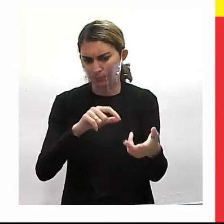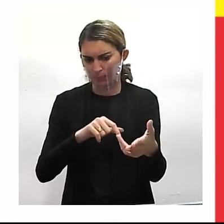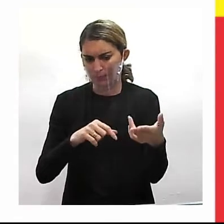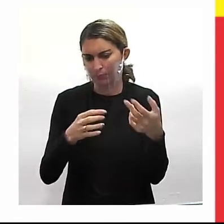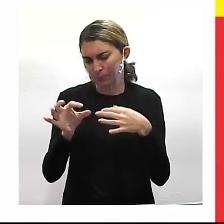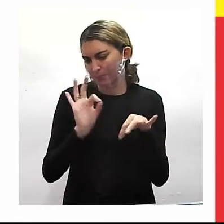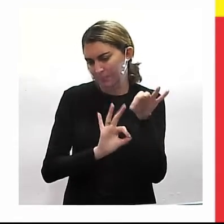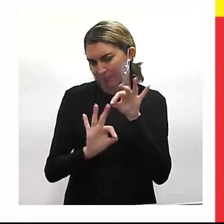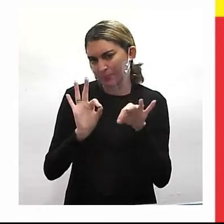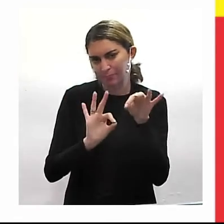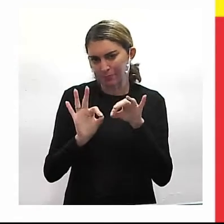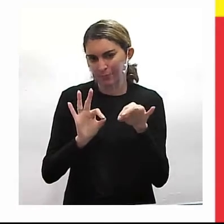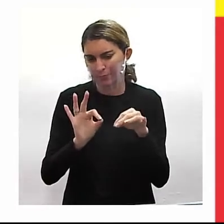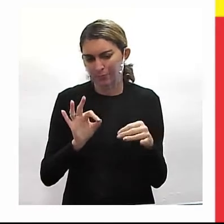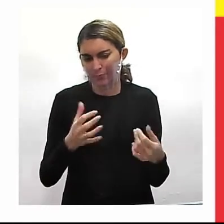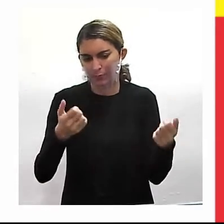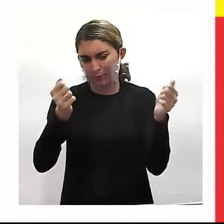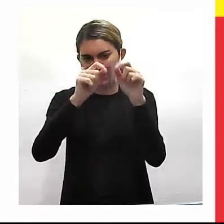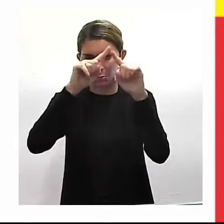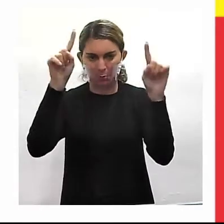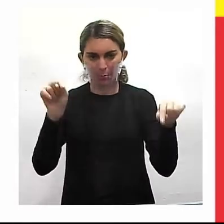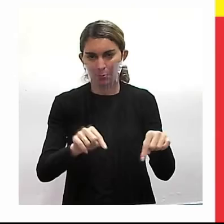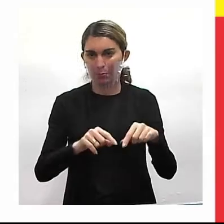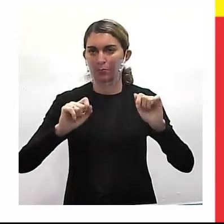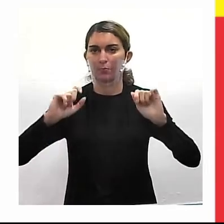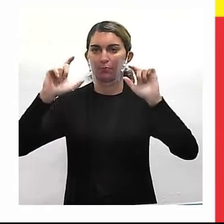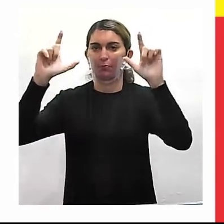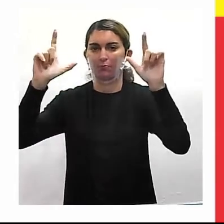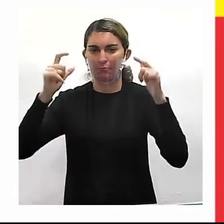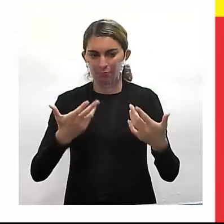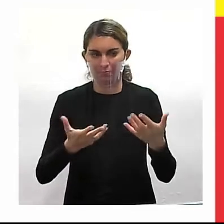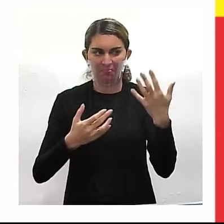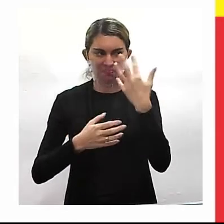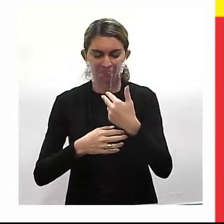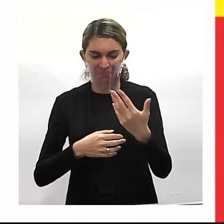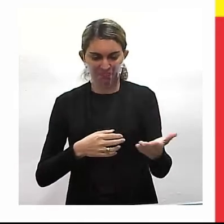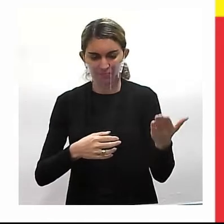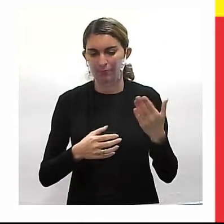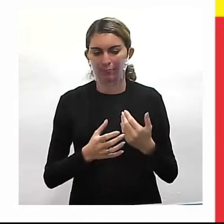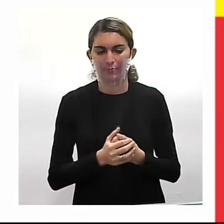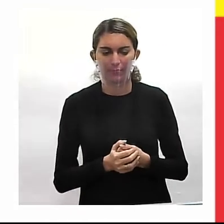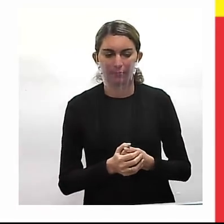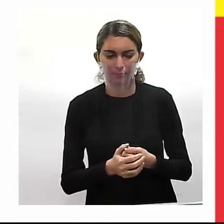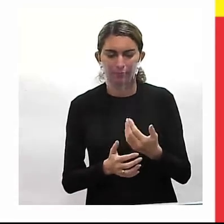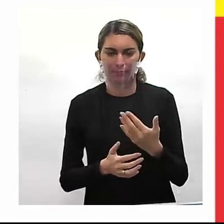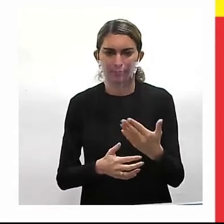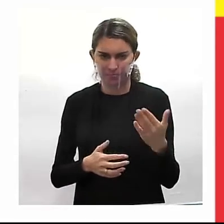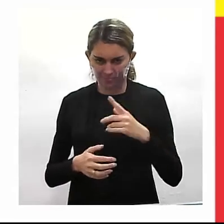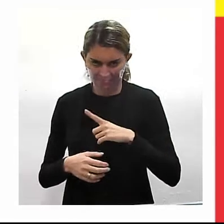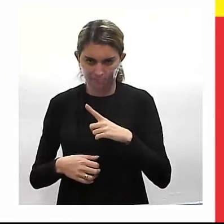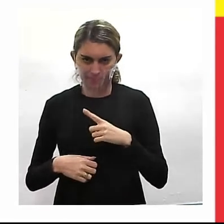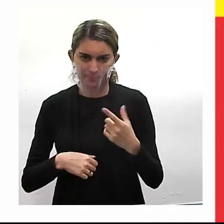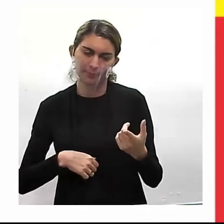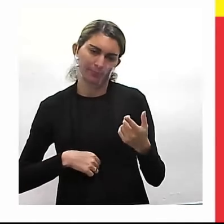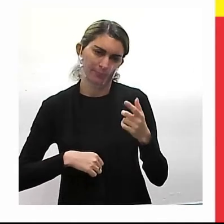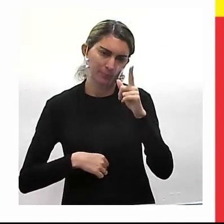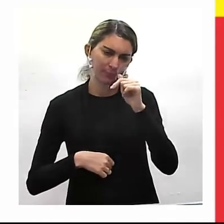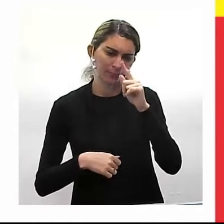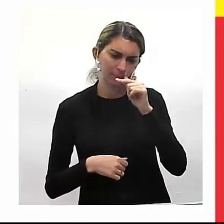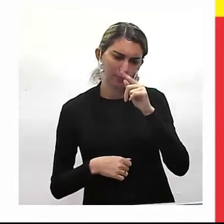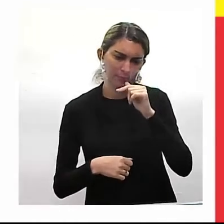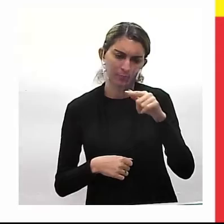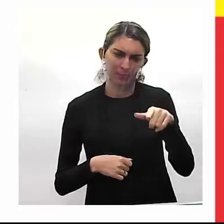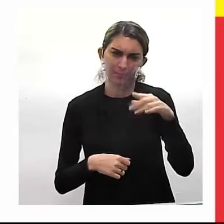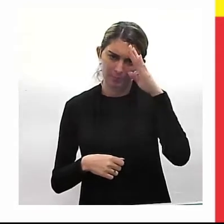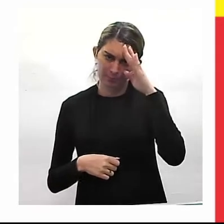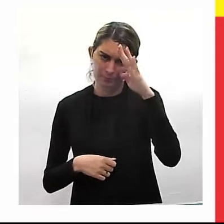linda de arte aqui, eu acho que vou até colocar uma moldura nela para colocar na minha parede. Que vocês estão vendo aqui, ó, você está vendo que a água é o